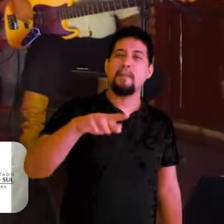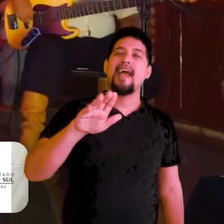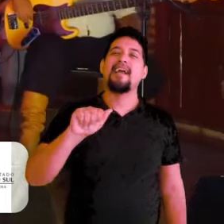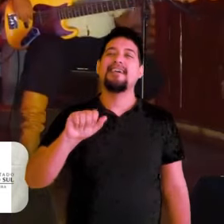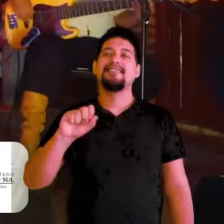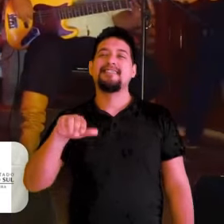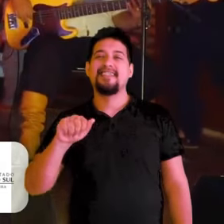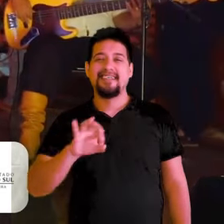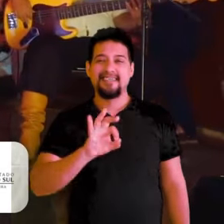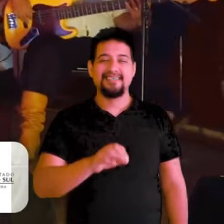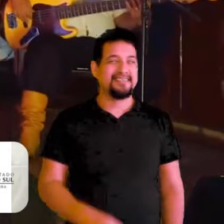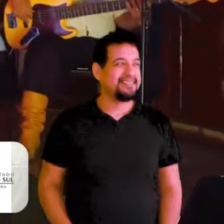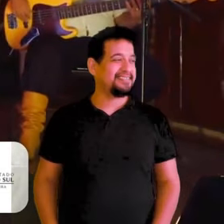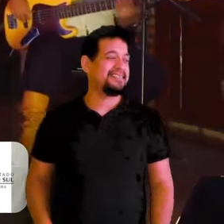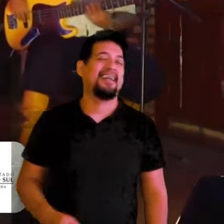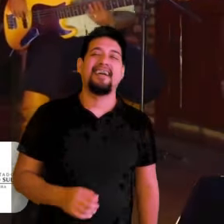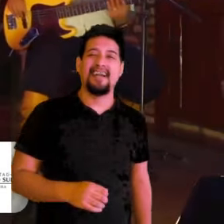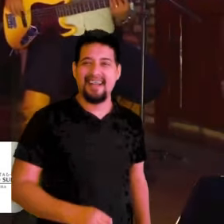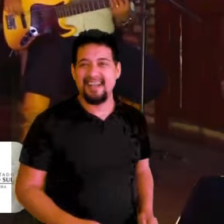Acertei na Mega Sena, galo velho.